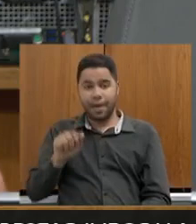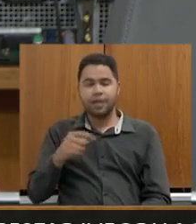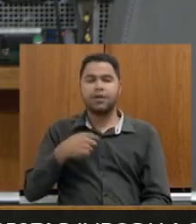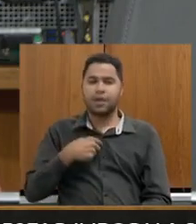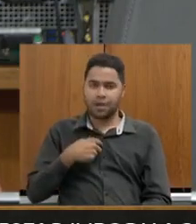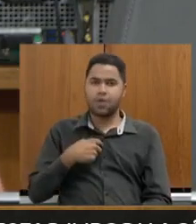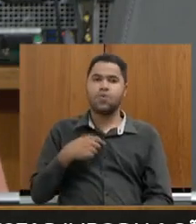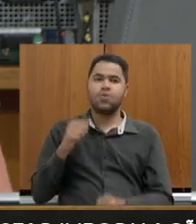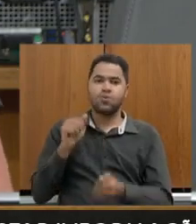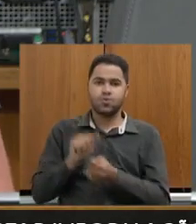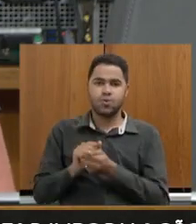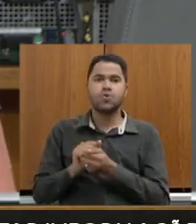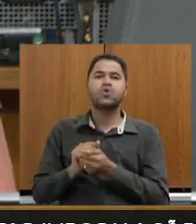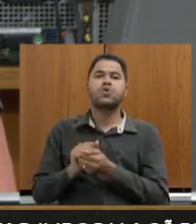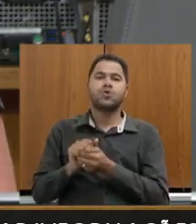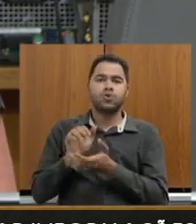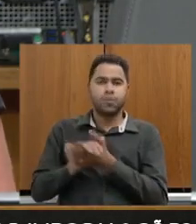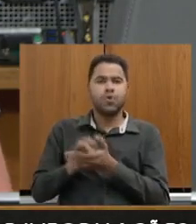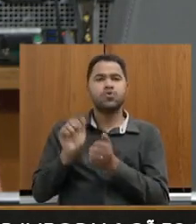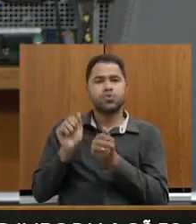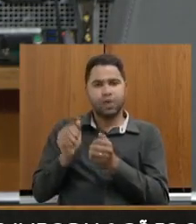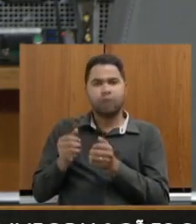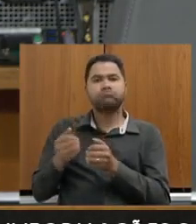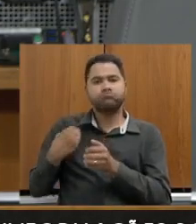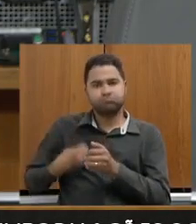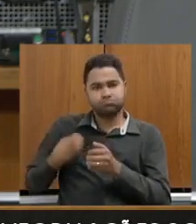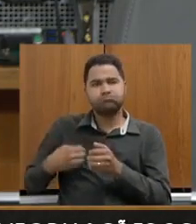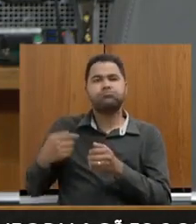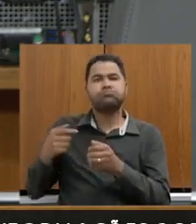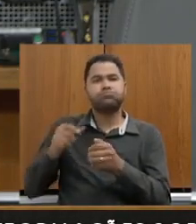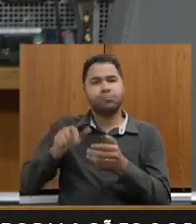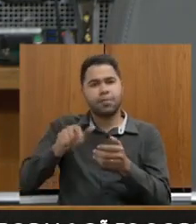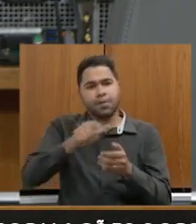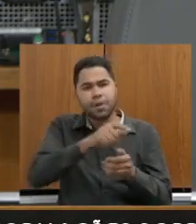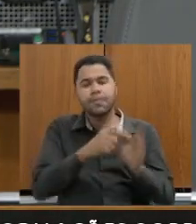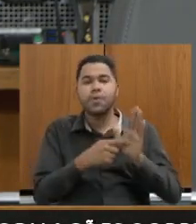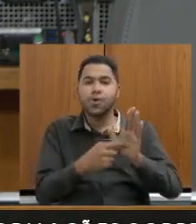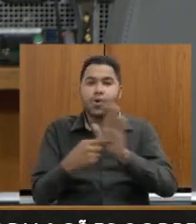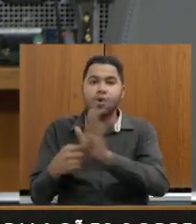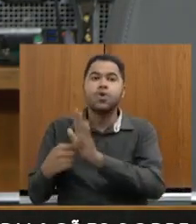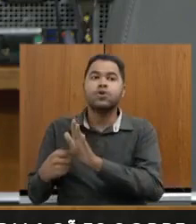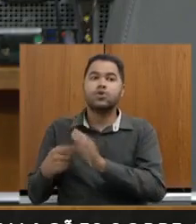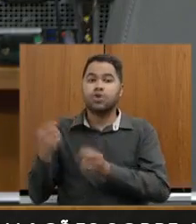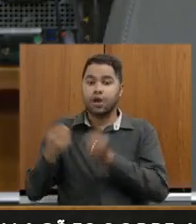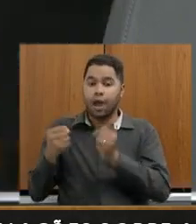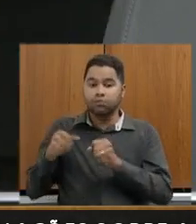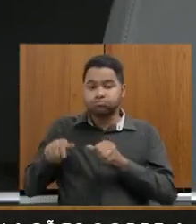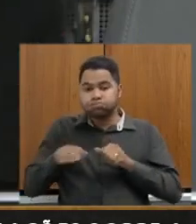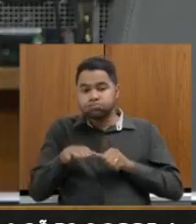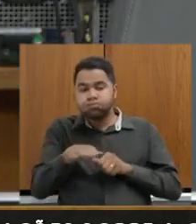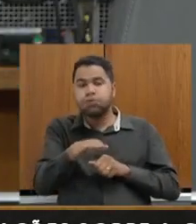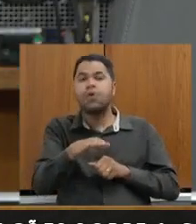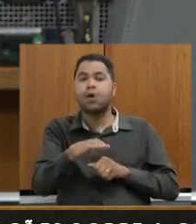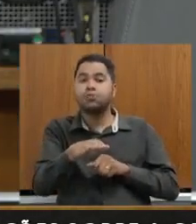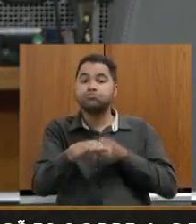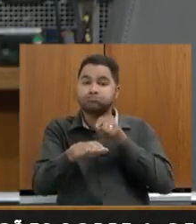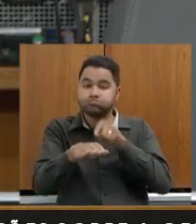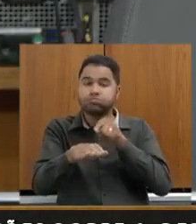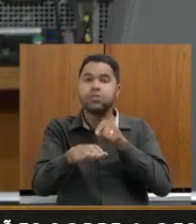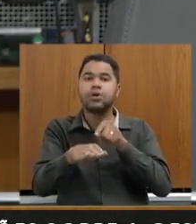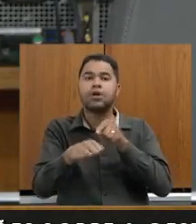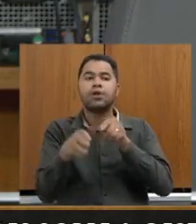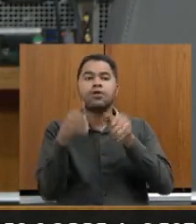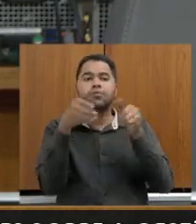também estamos participando dessa situação ele já fez nós já fizemos a indicação de viaturas que posteriormente serão